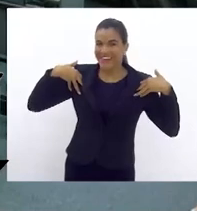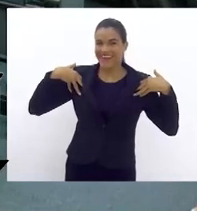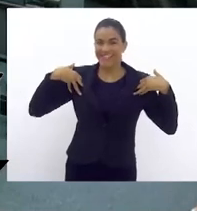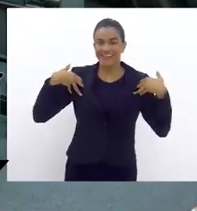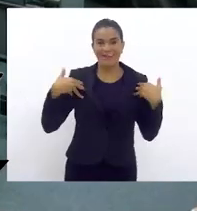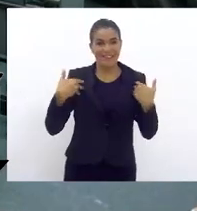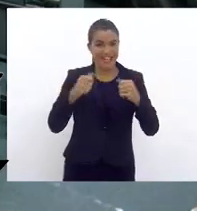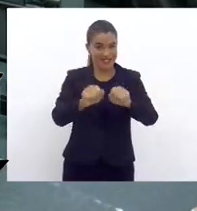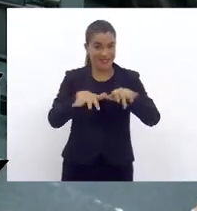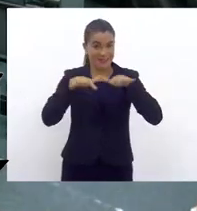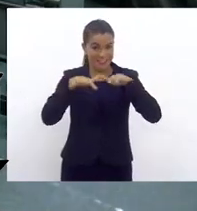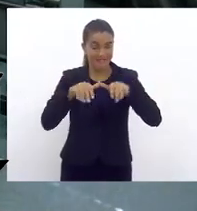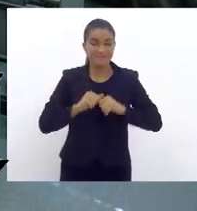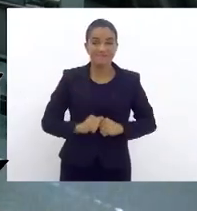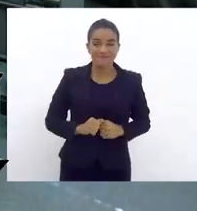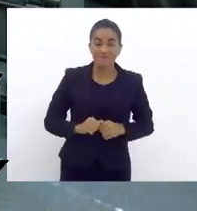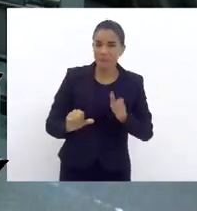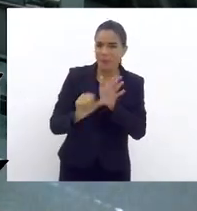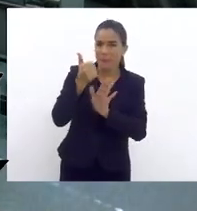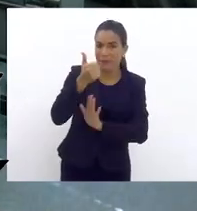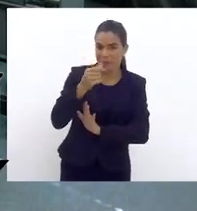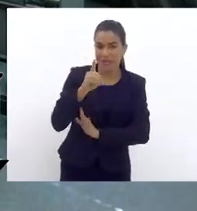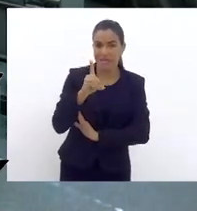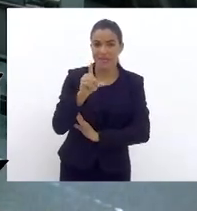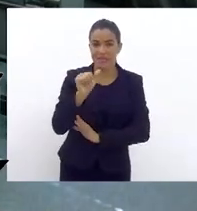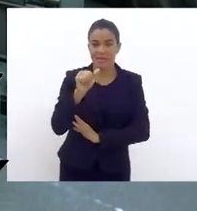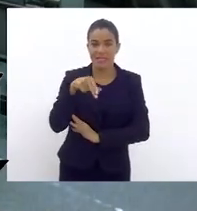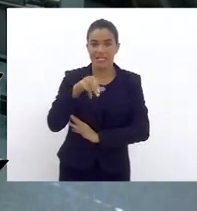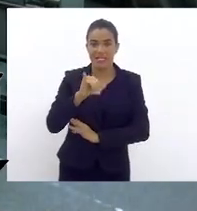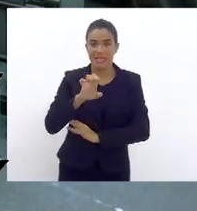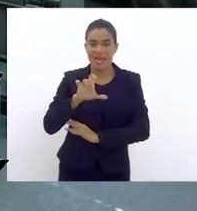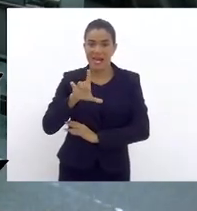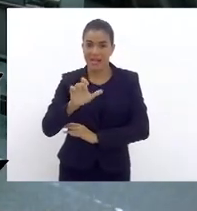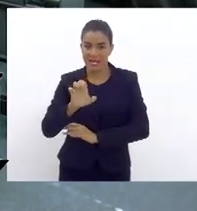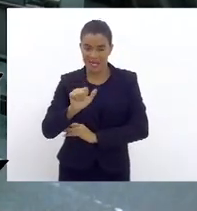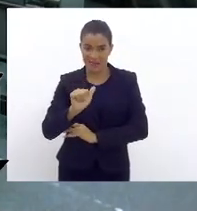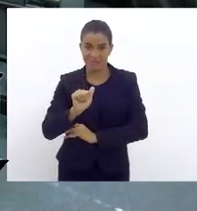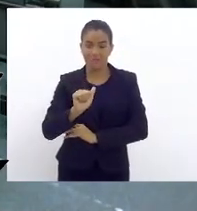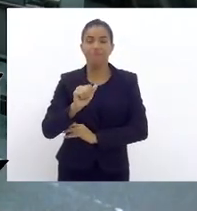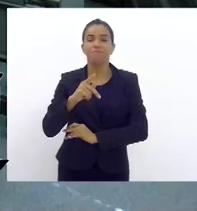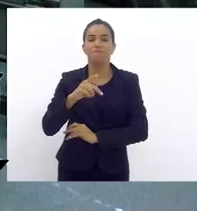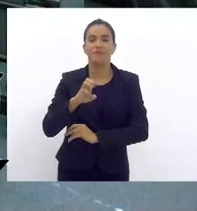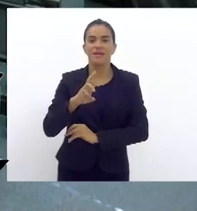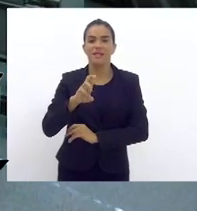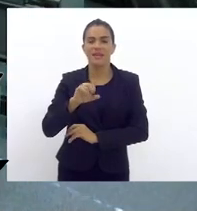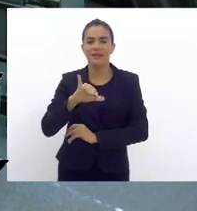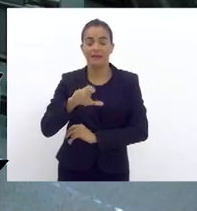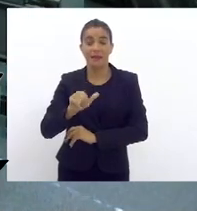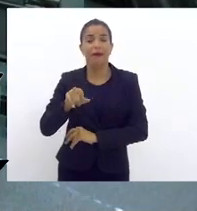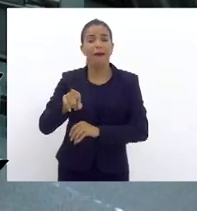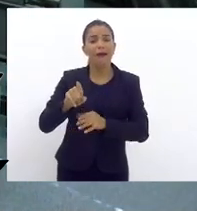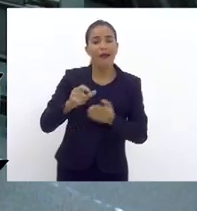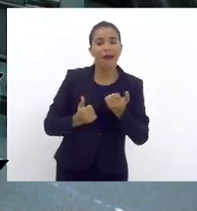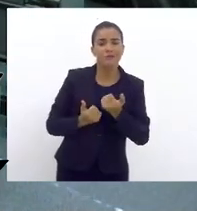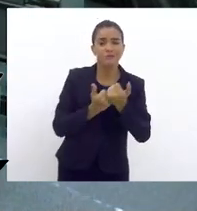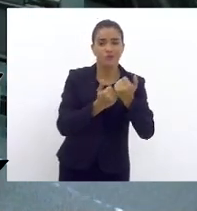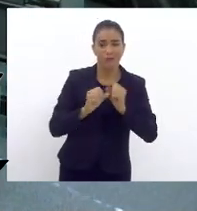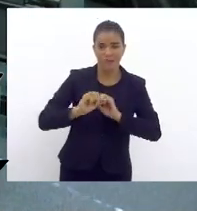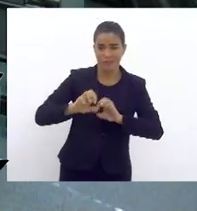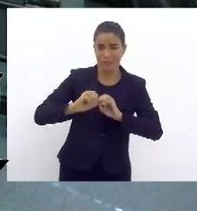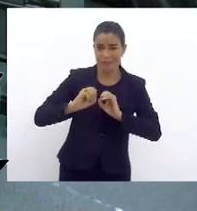Nobre audiência primeiro é a Daniela Pereira Vasques que é assessora de ensino religioso da Secretaria